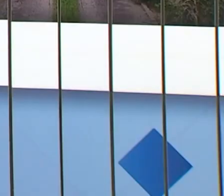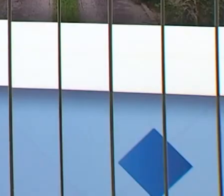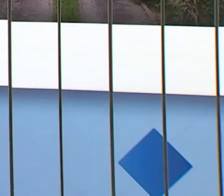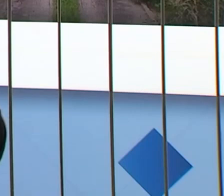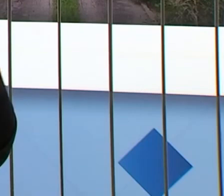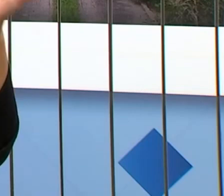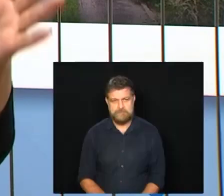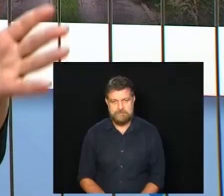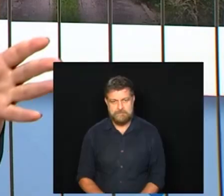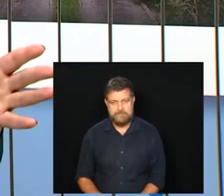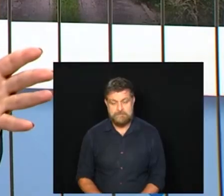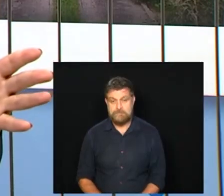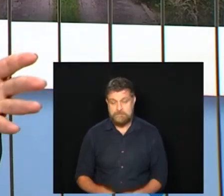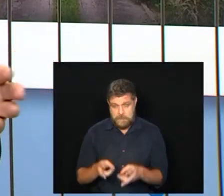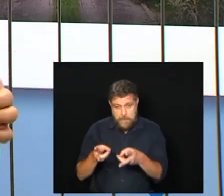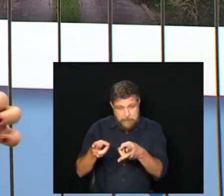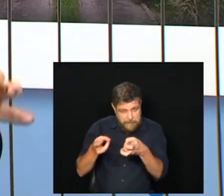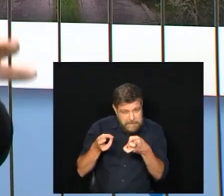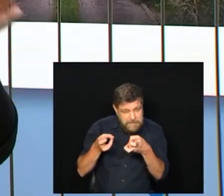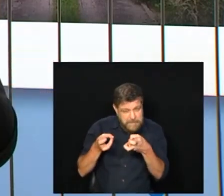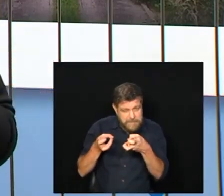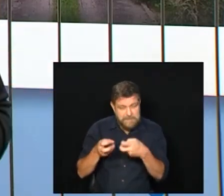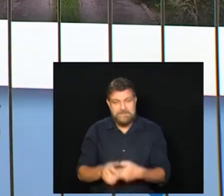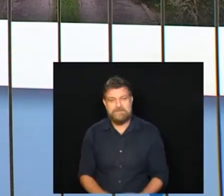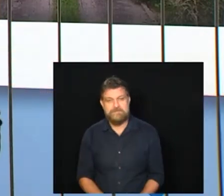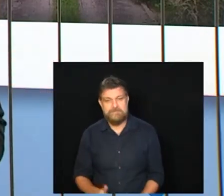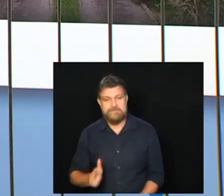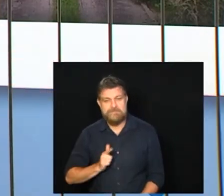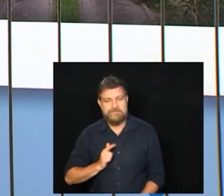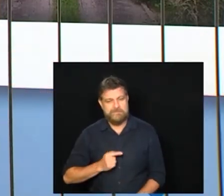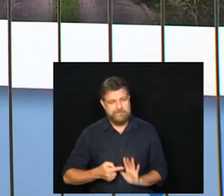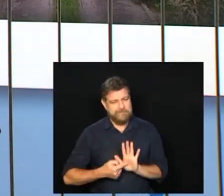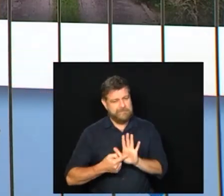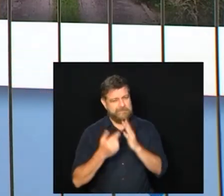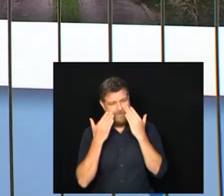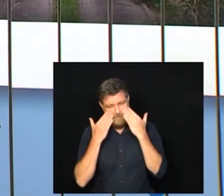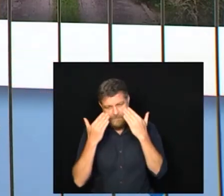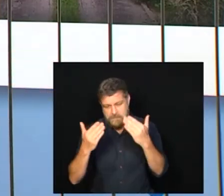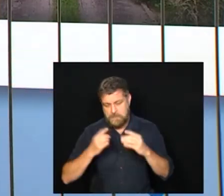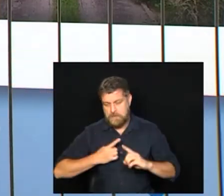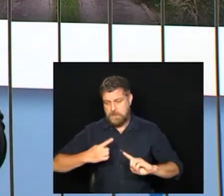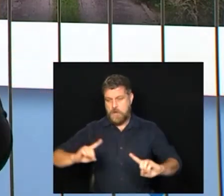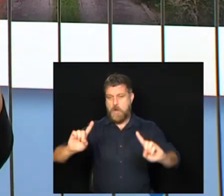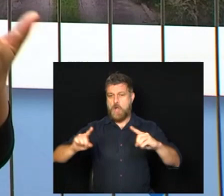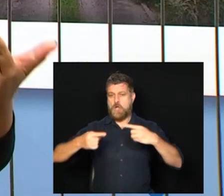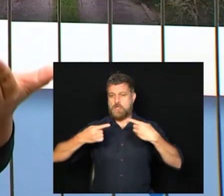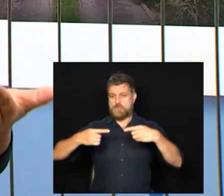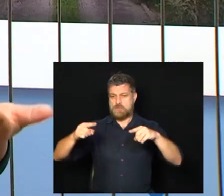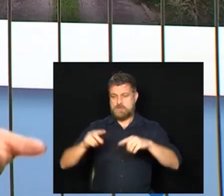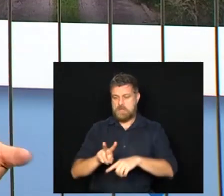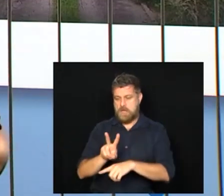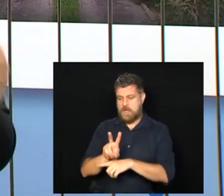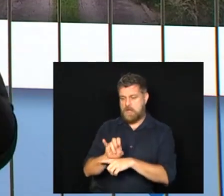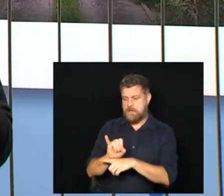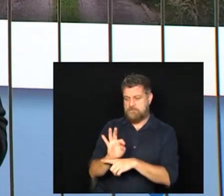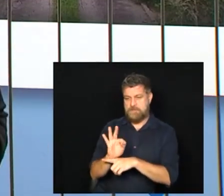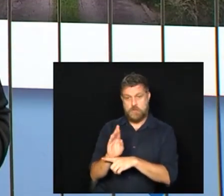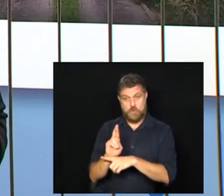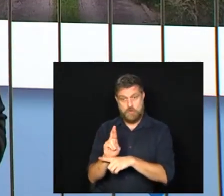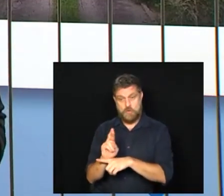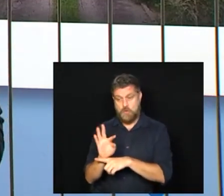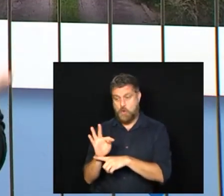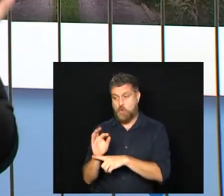como você pôde perceber aí, olha, a apresentação terá a regência do maestro Vitor Hugo Toro e